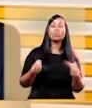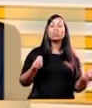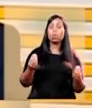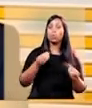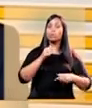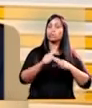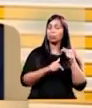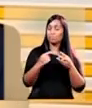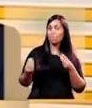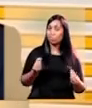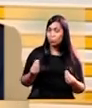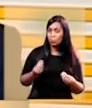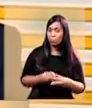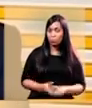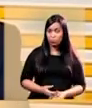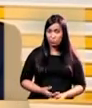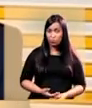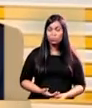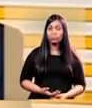que é a perspectiva de trabalho? É